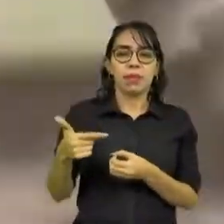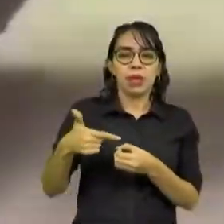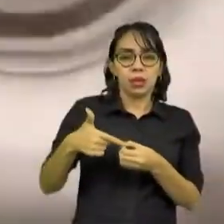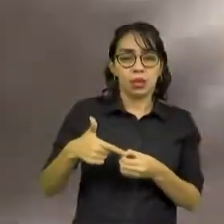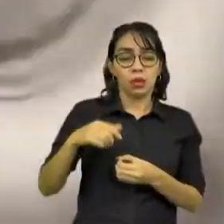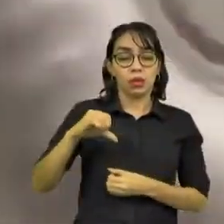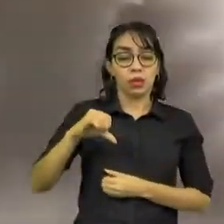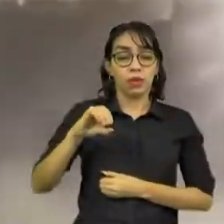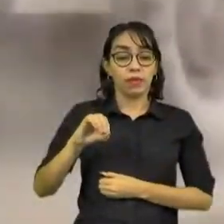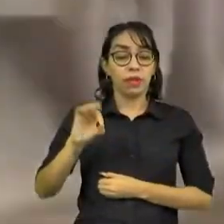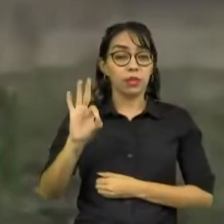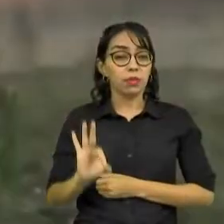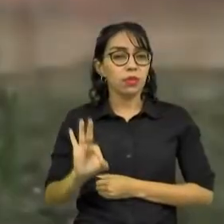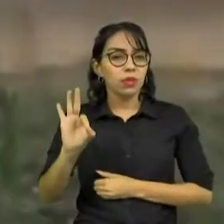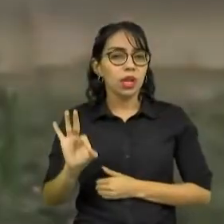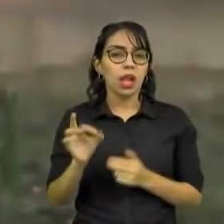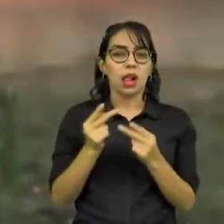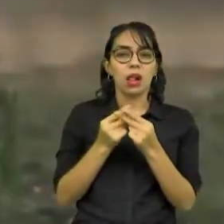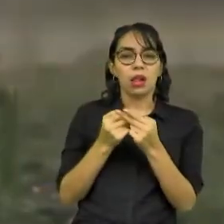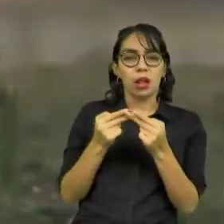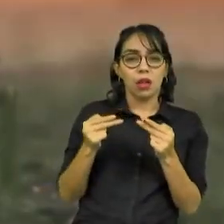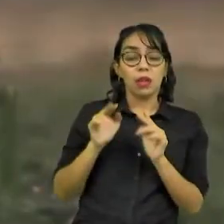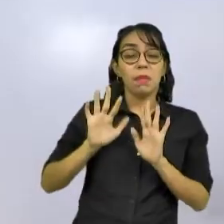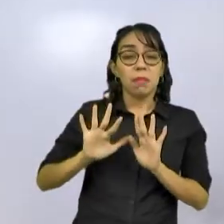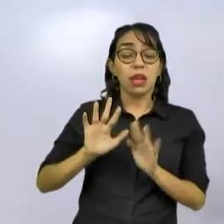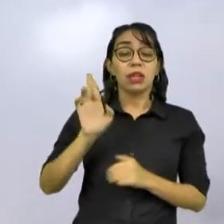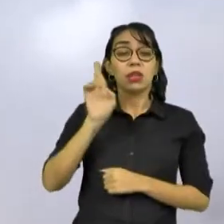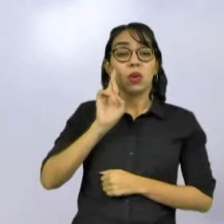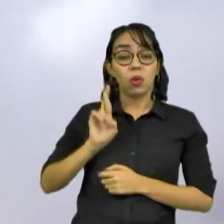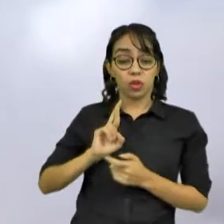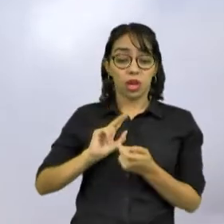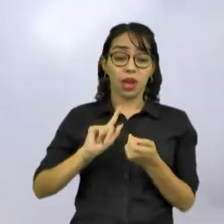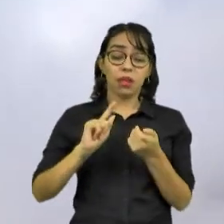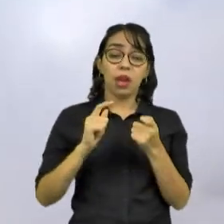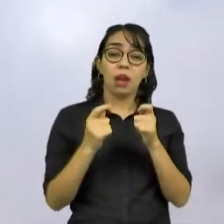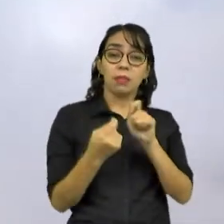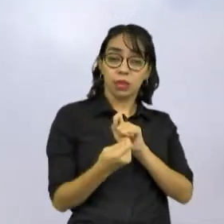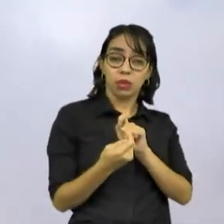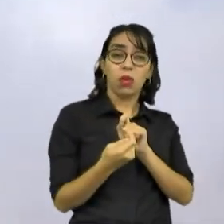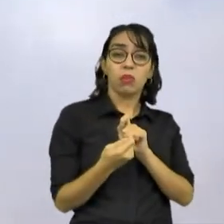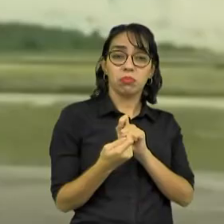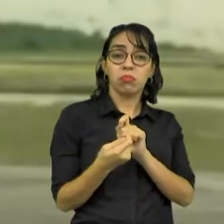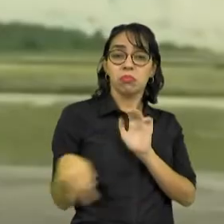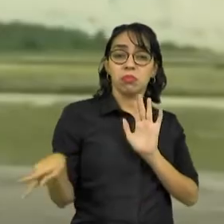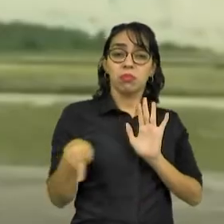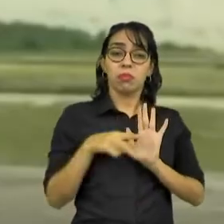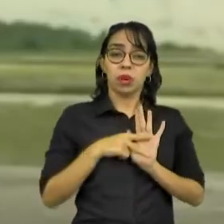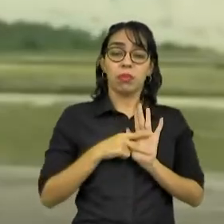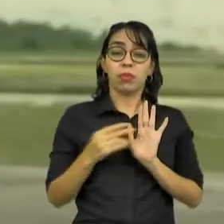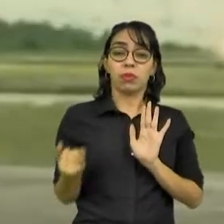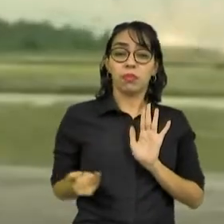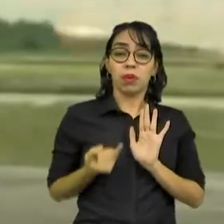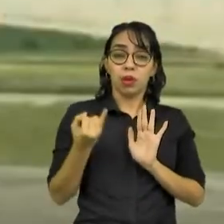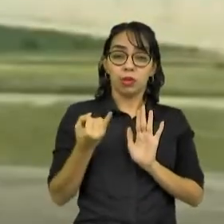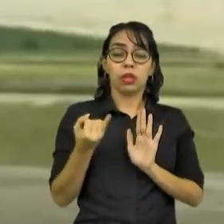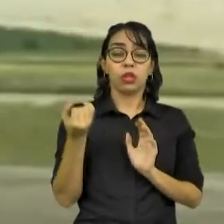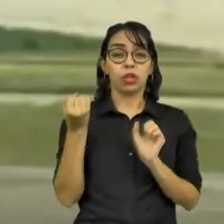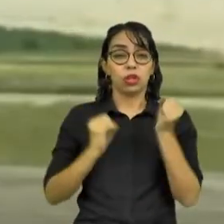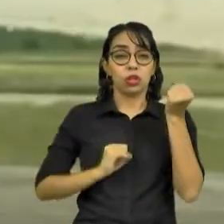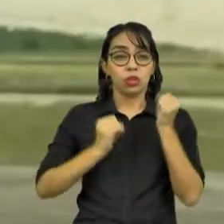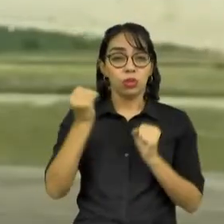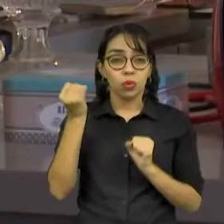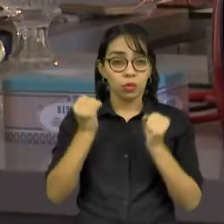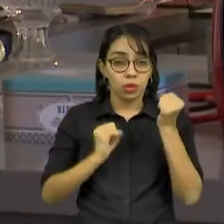até o final do ano, a Rússia tem se adaptado economicamente, retomando a produção local de setores importantes, assim como era na extinta